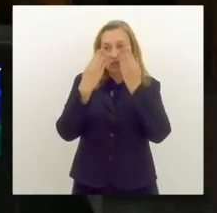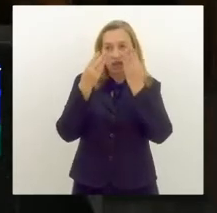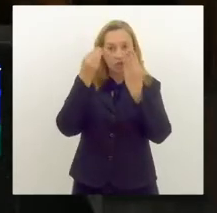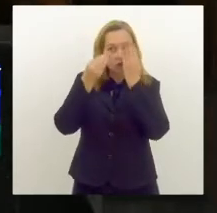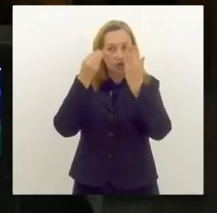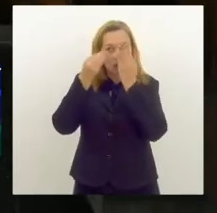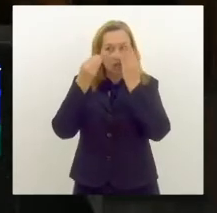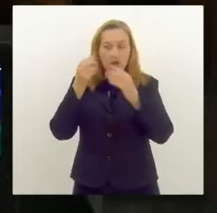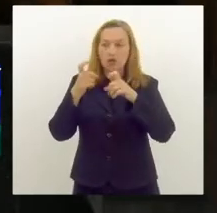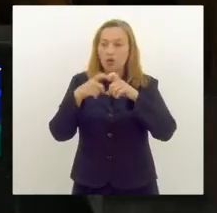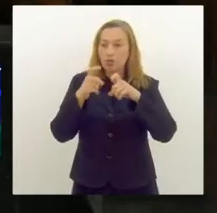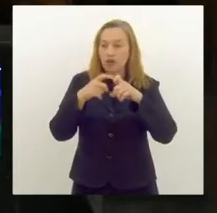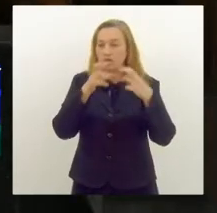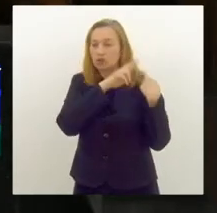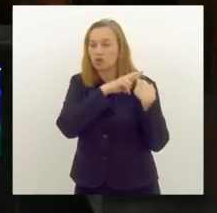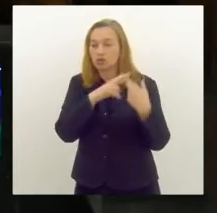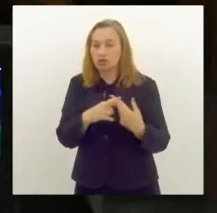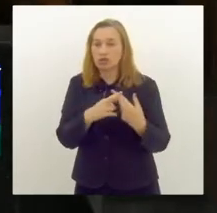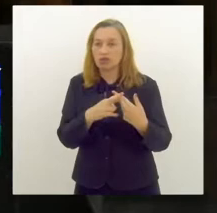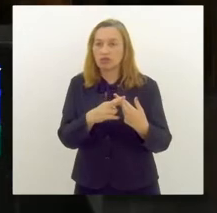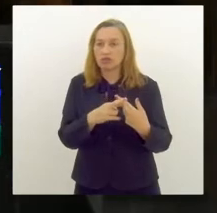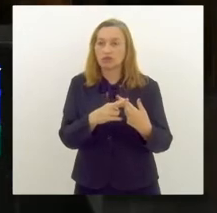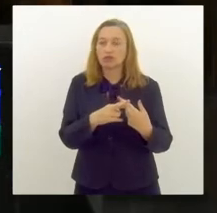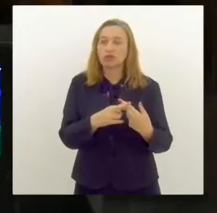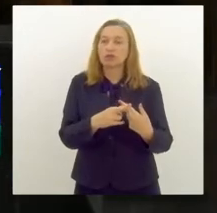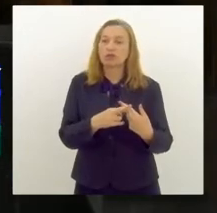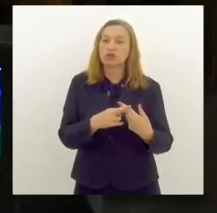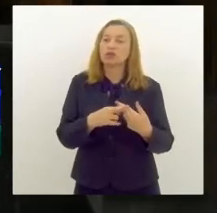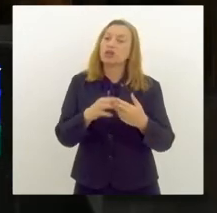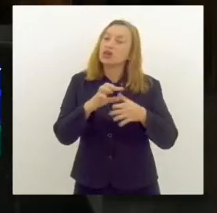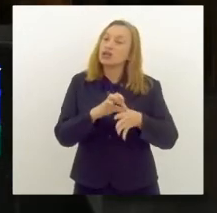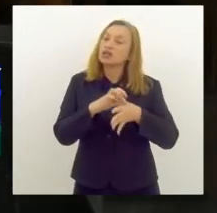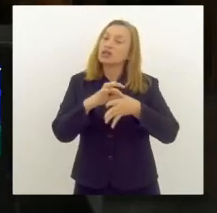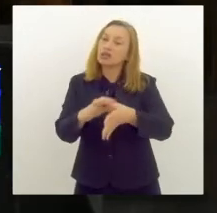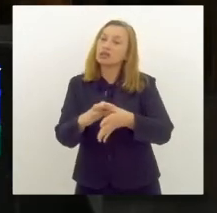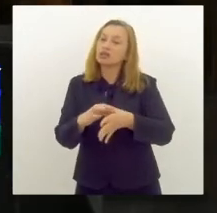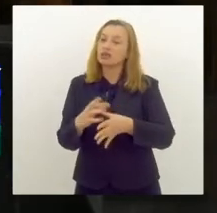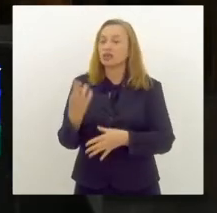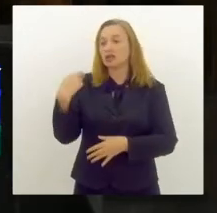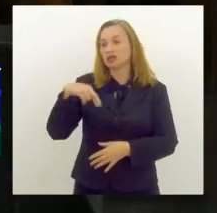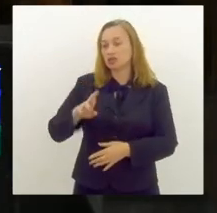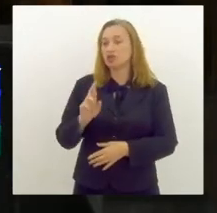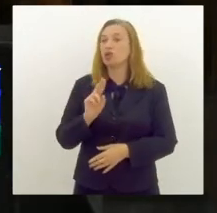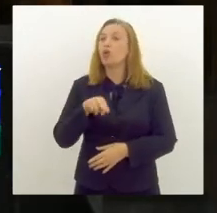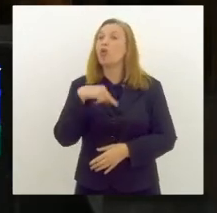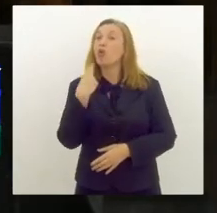psiquiatras ou médicos responsáveis, né? Sendo ou lideranças religiosas ou